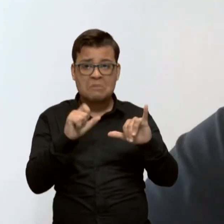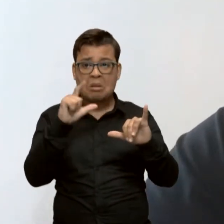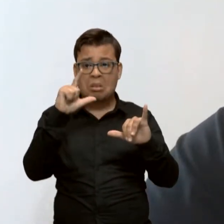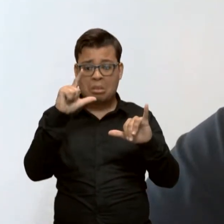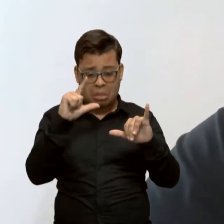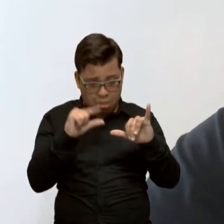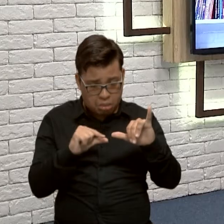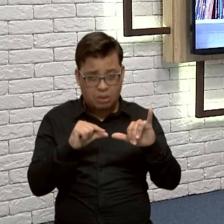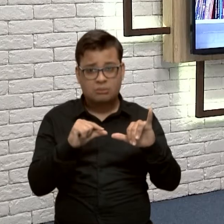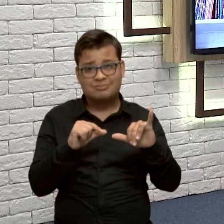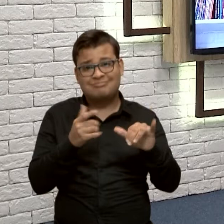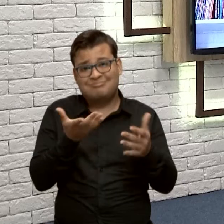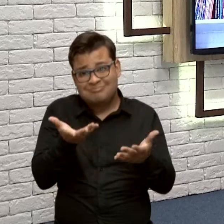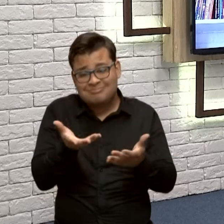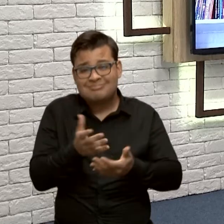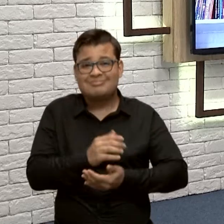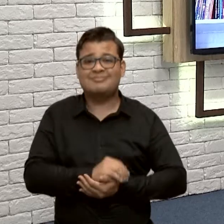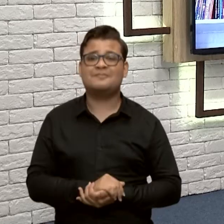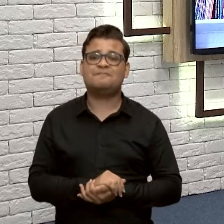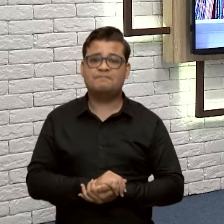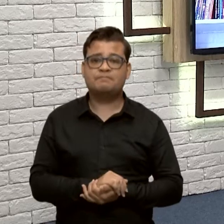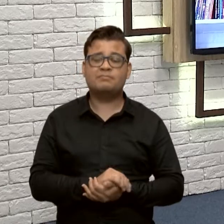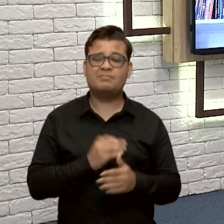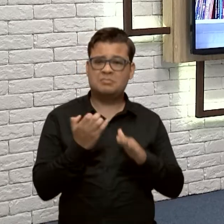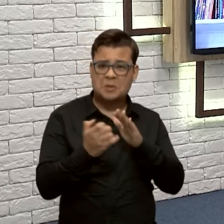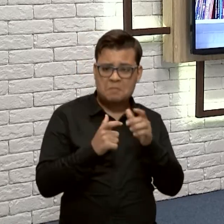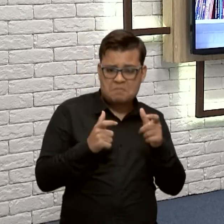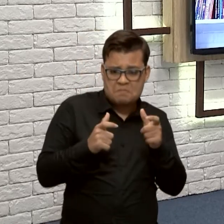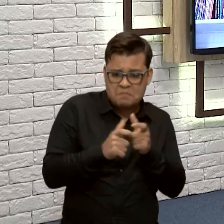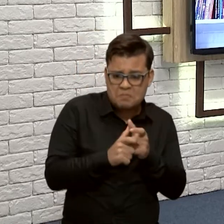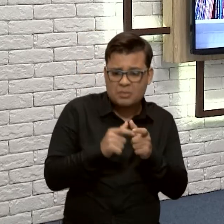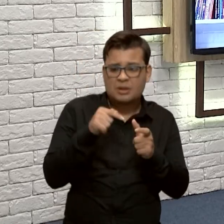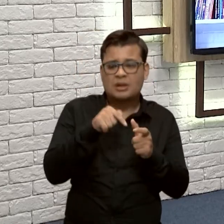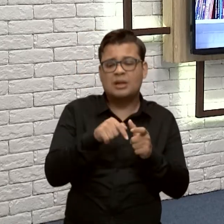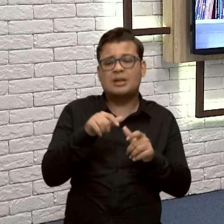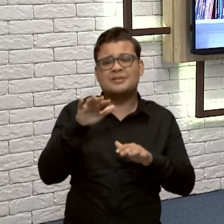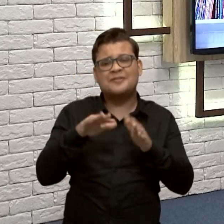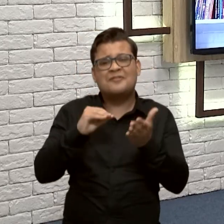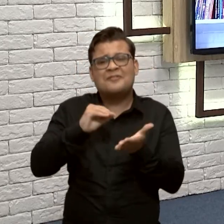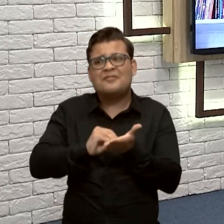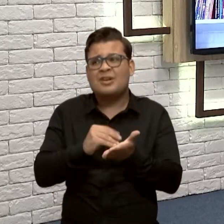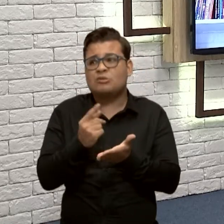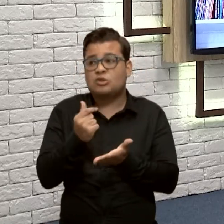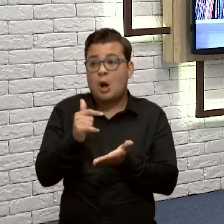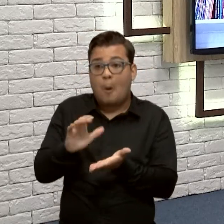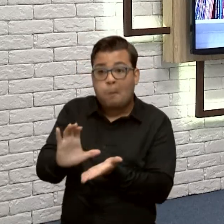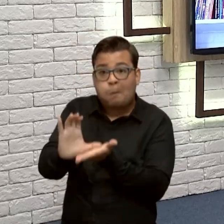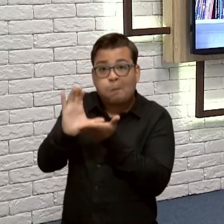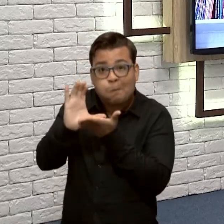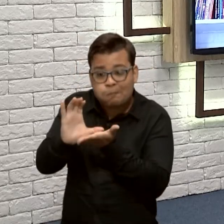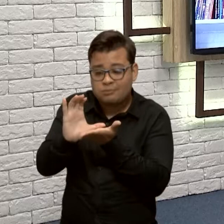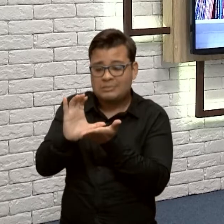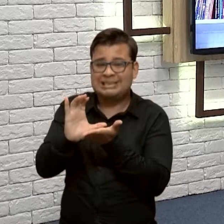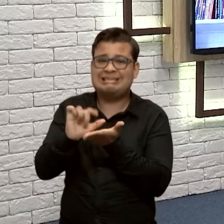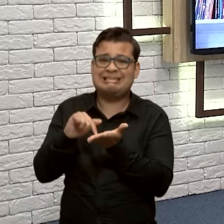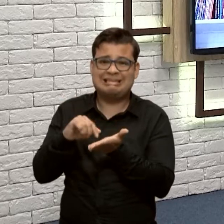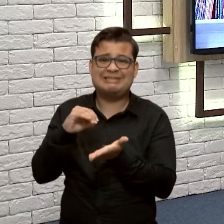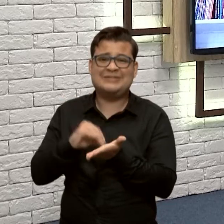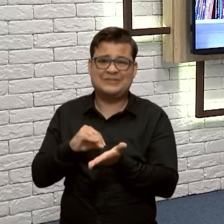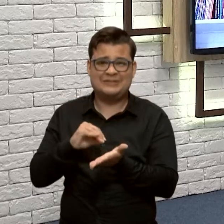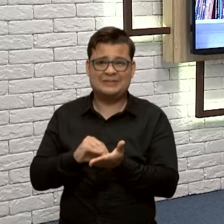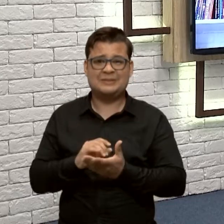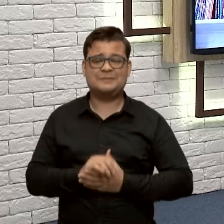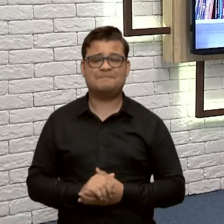negócios. Bom, pequenos negócios geralmente não tem tanto caixa assim, né? Altair, é caro